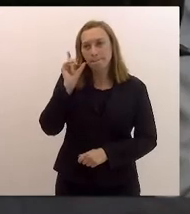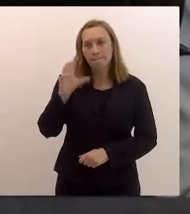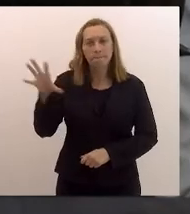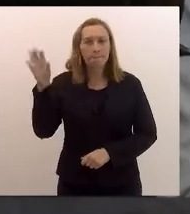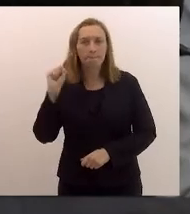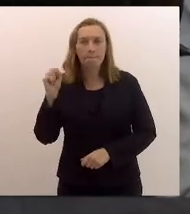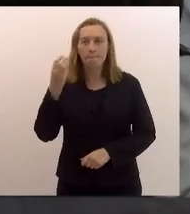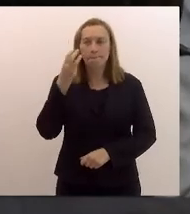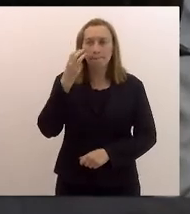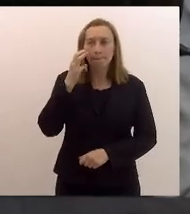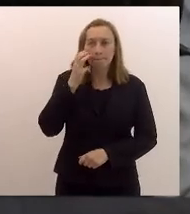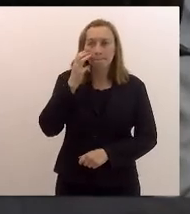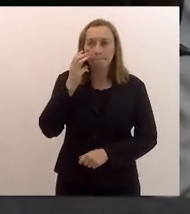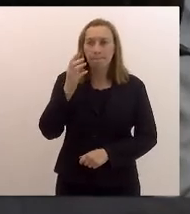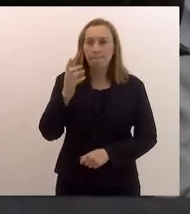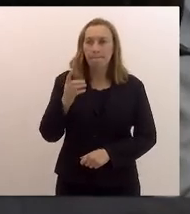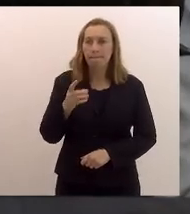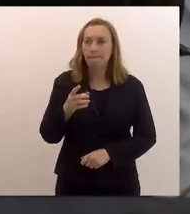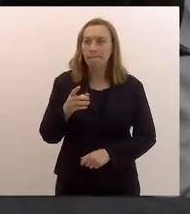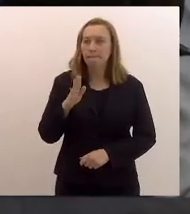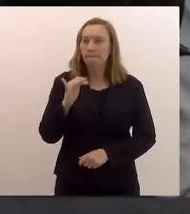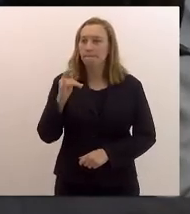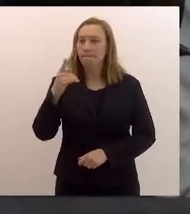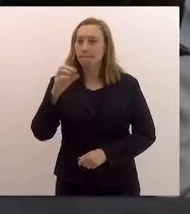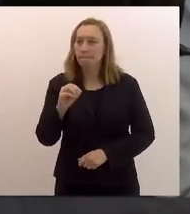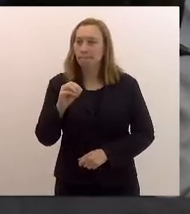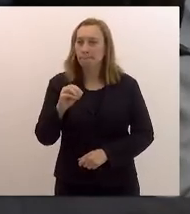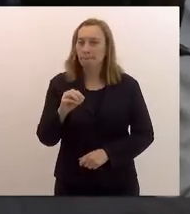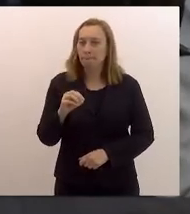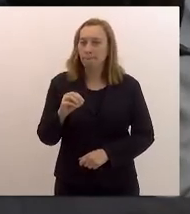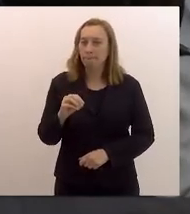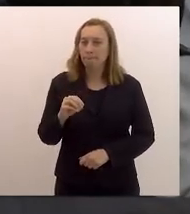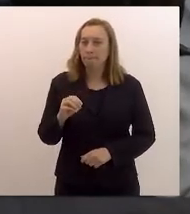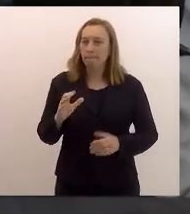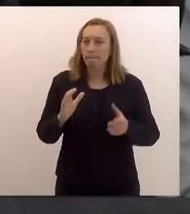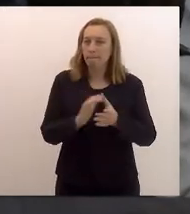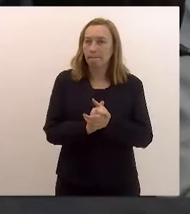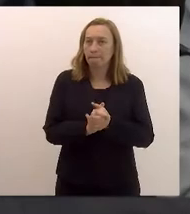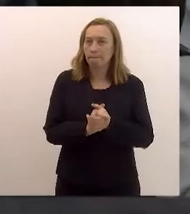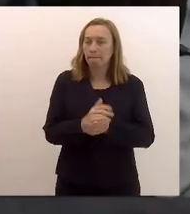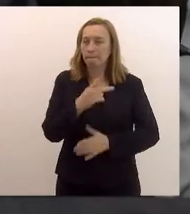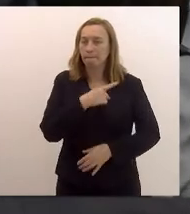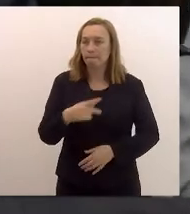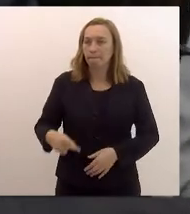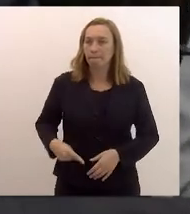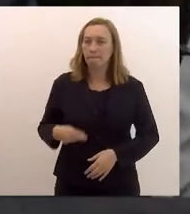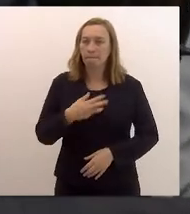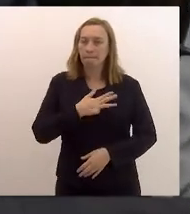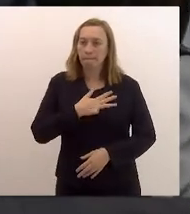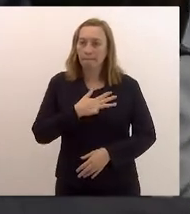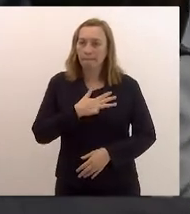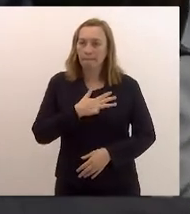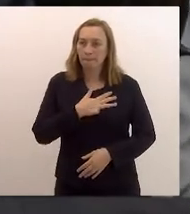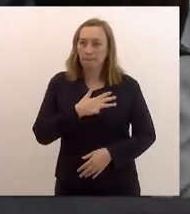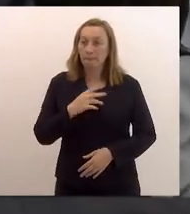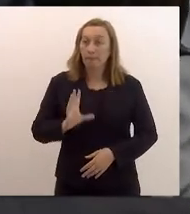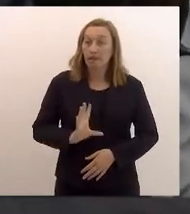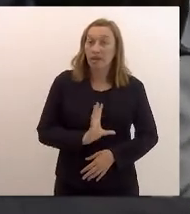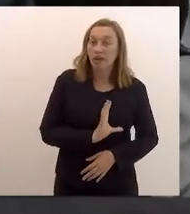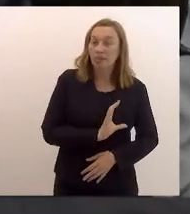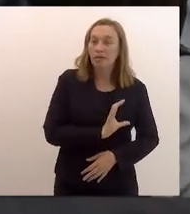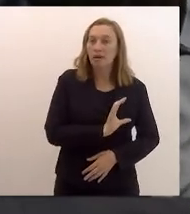waldeck mais ou menos assim bispo na cerimônia do casamento do presidente Lula ele disse assim amai-vos